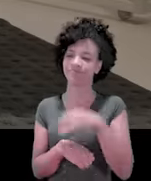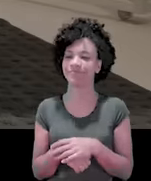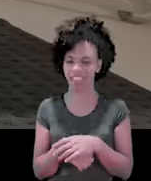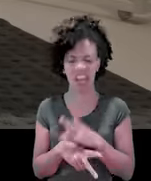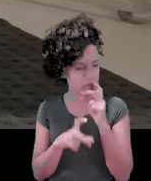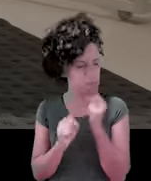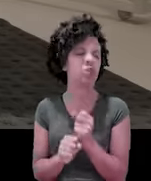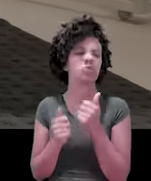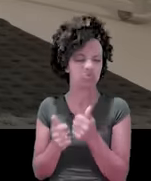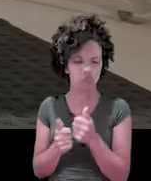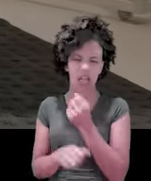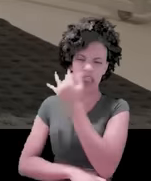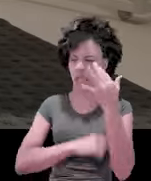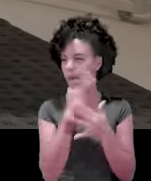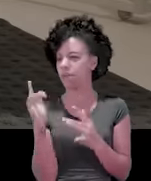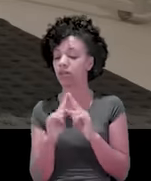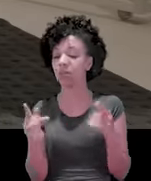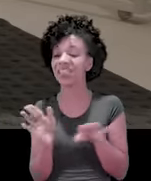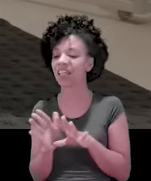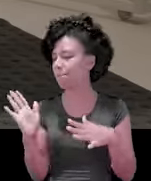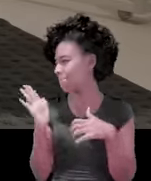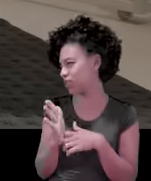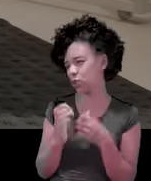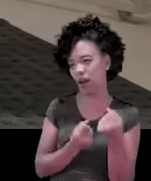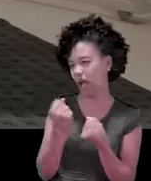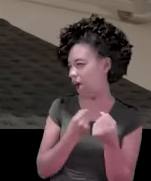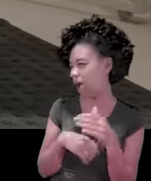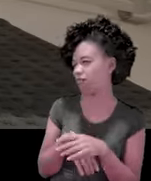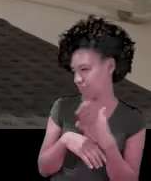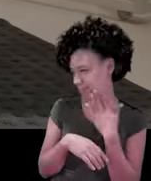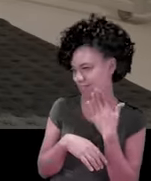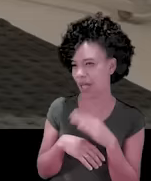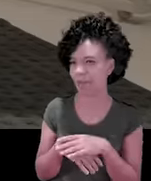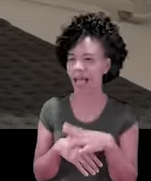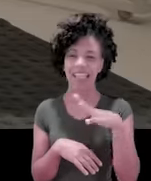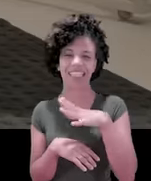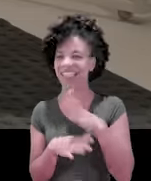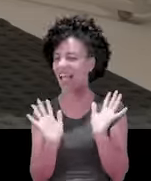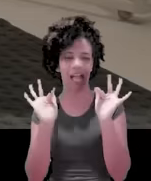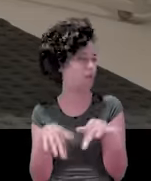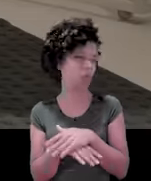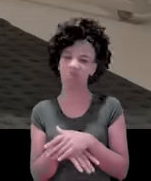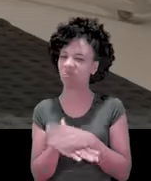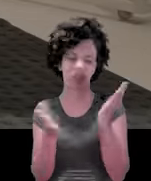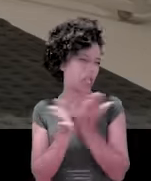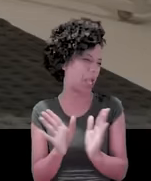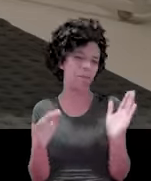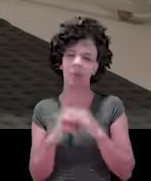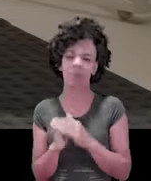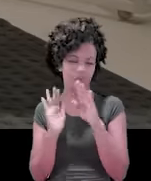né Ele é muito na mata é aquele bateu o carro que tipo ela não vai conseguir